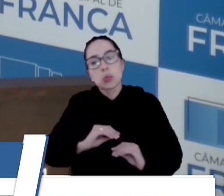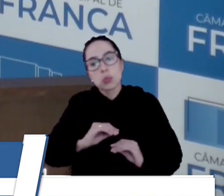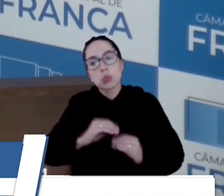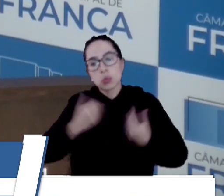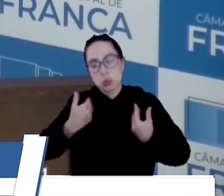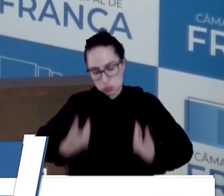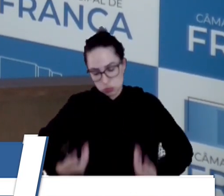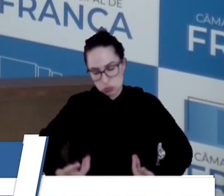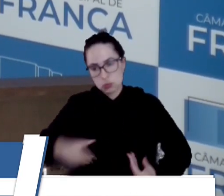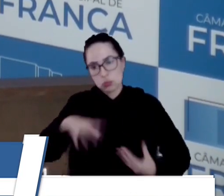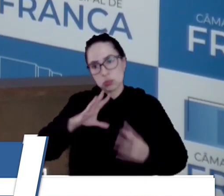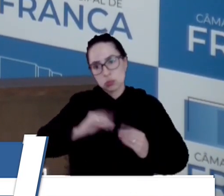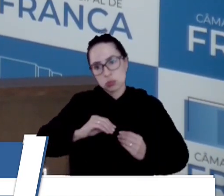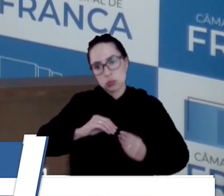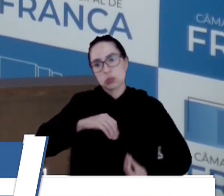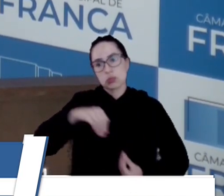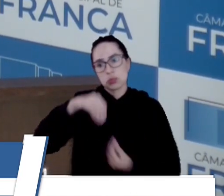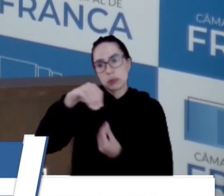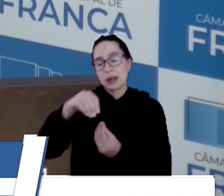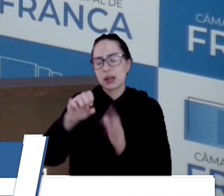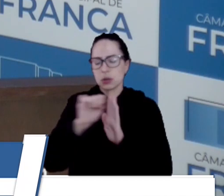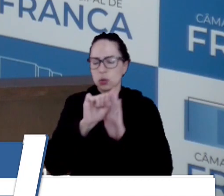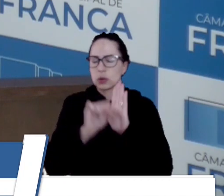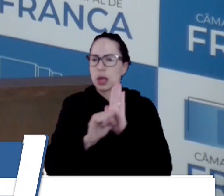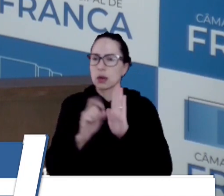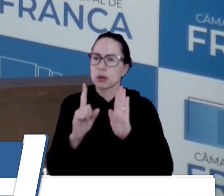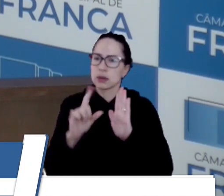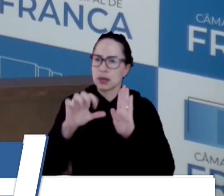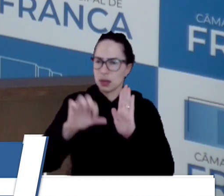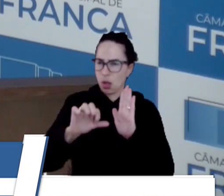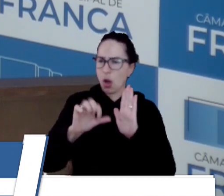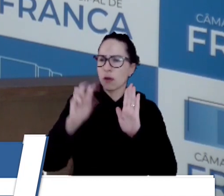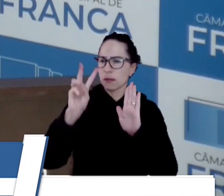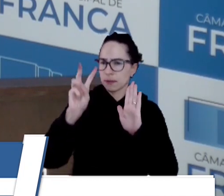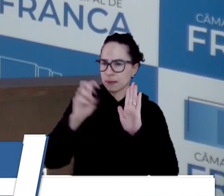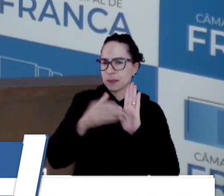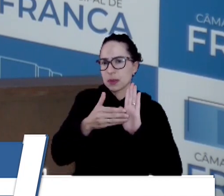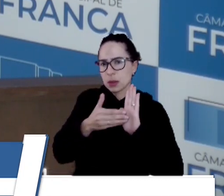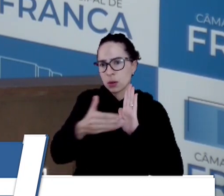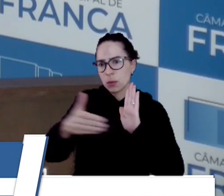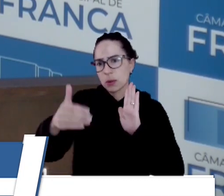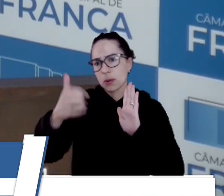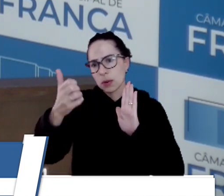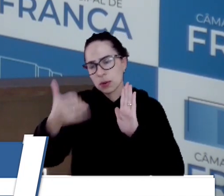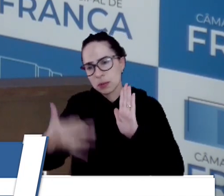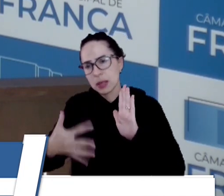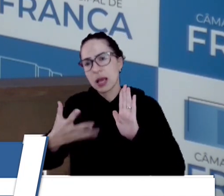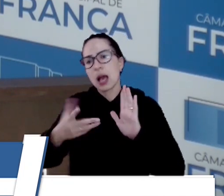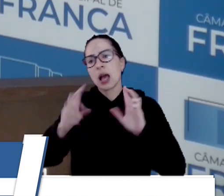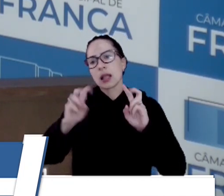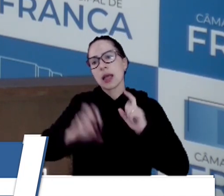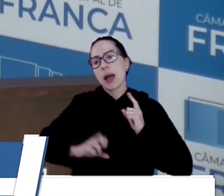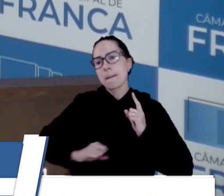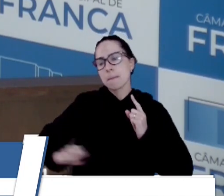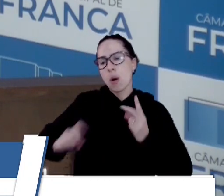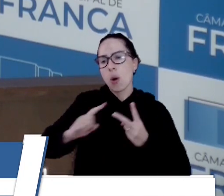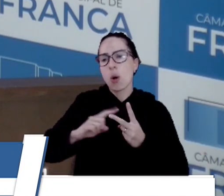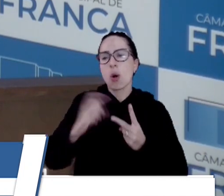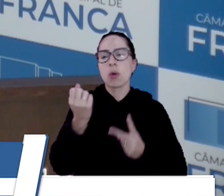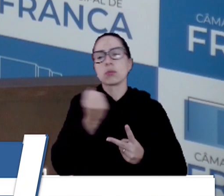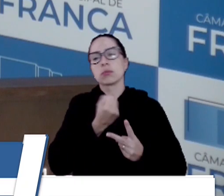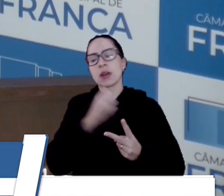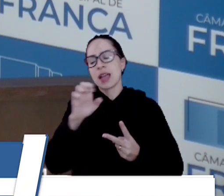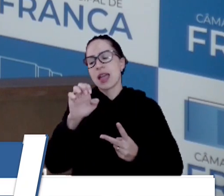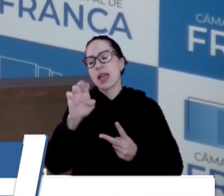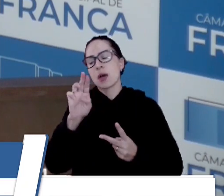físico. Desde o século XIX, o Espiritismo se posiciona sobre o aborto, a eutanásia, a pena de morte,